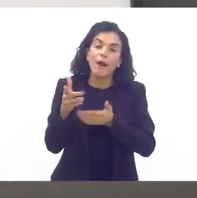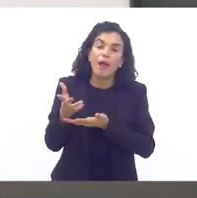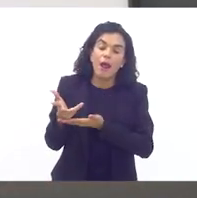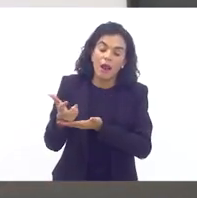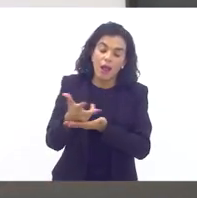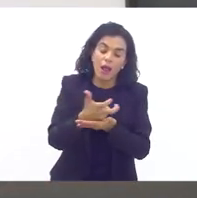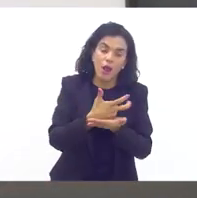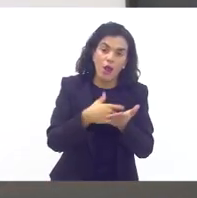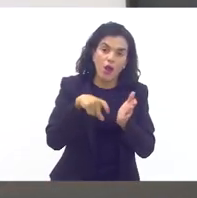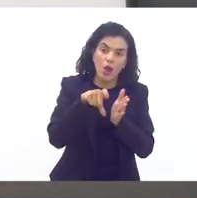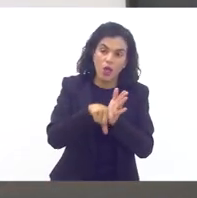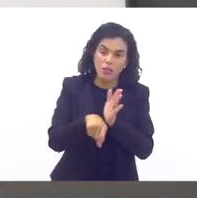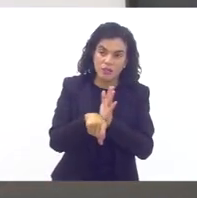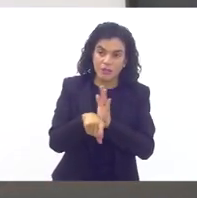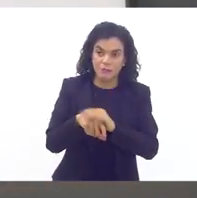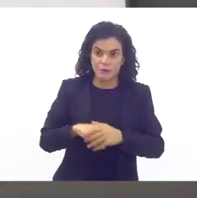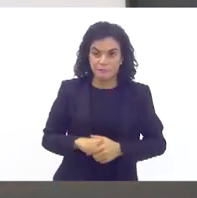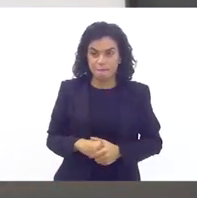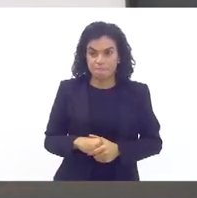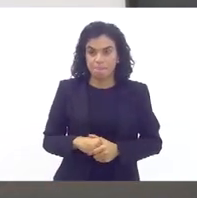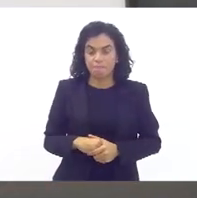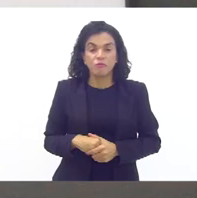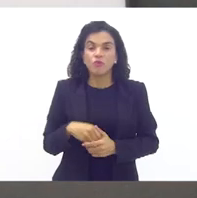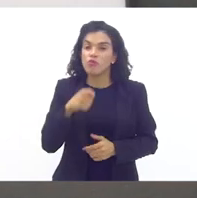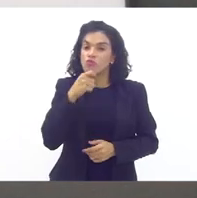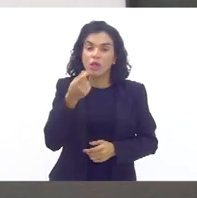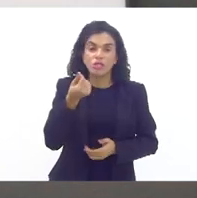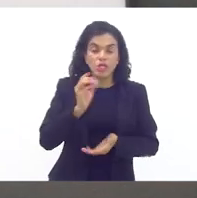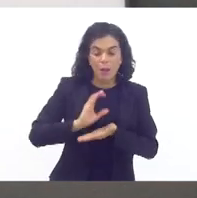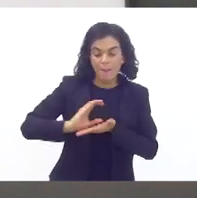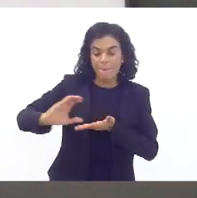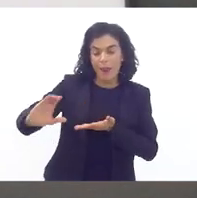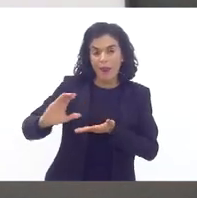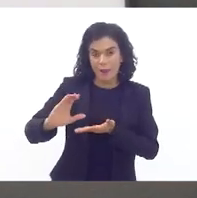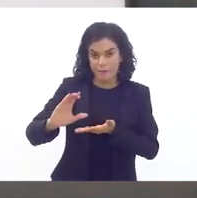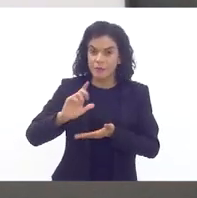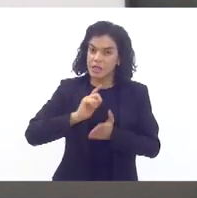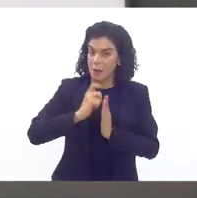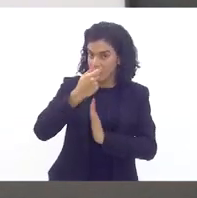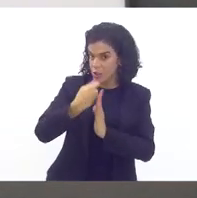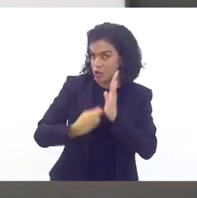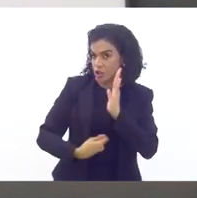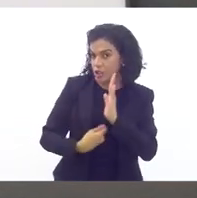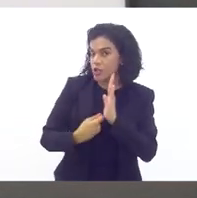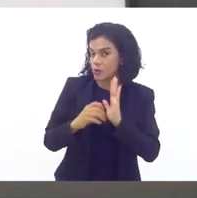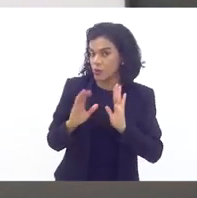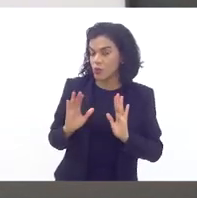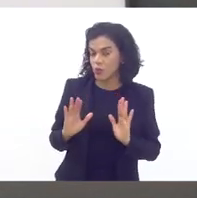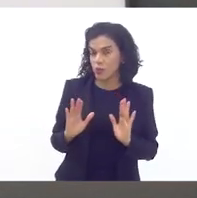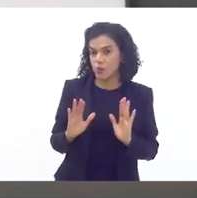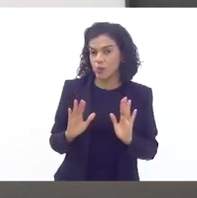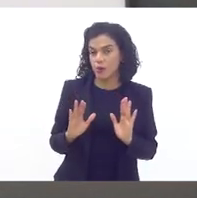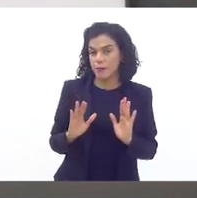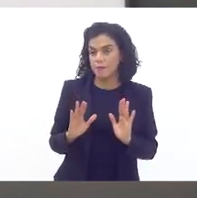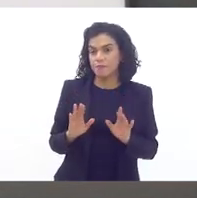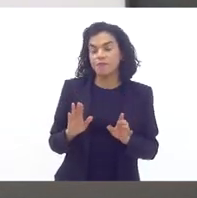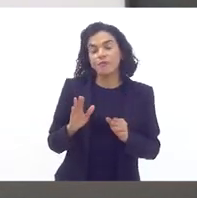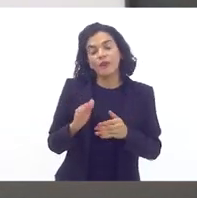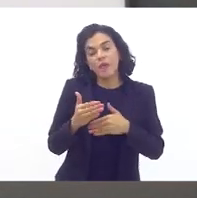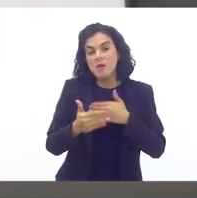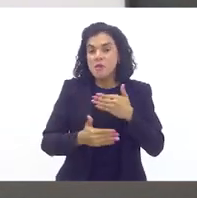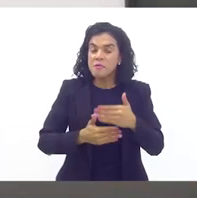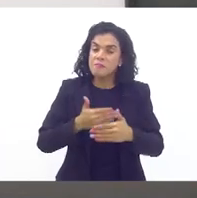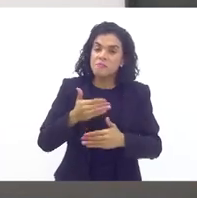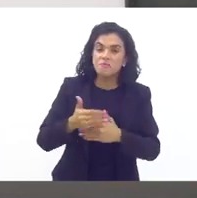não financeira. Entendeu? Isso veio por escrito, isso está em todos os processos. E, a partir daí,